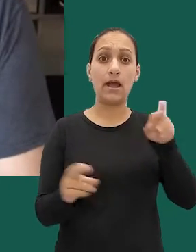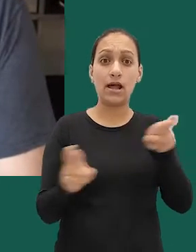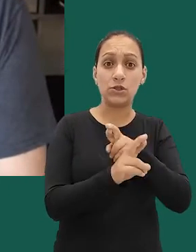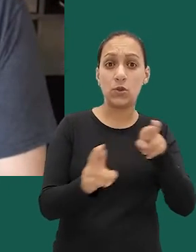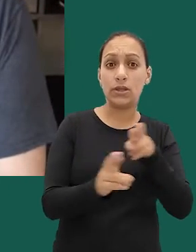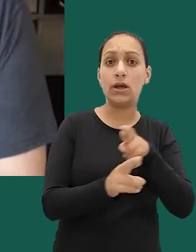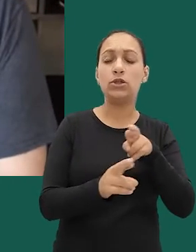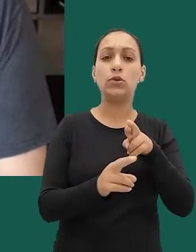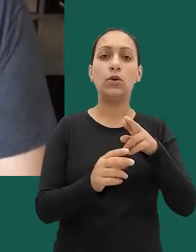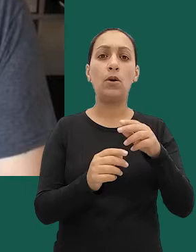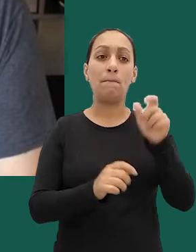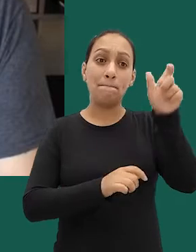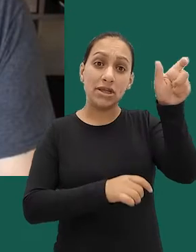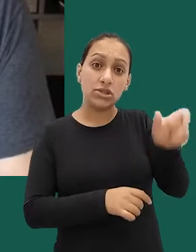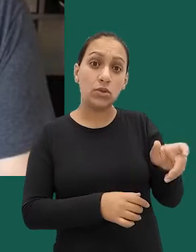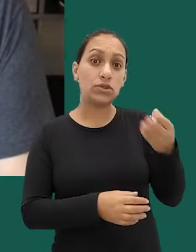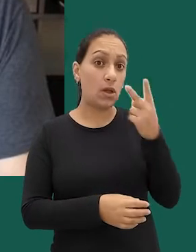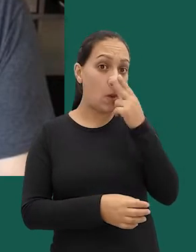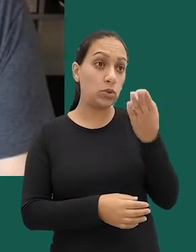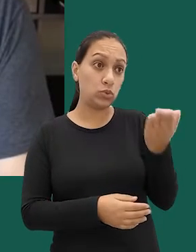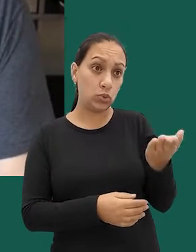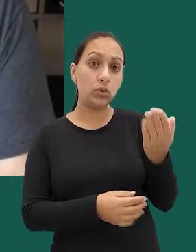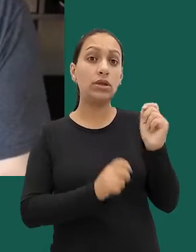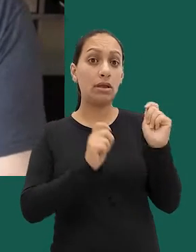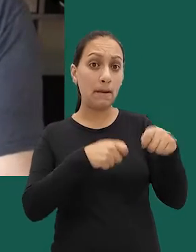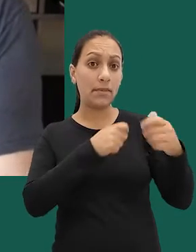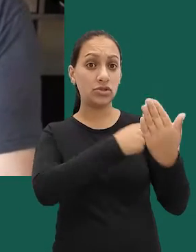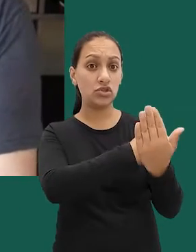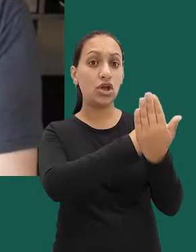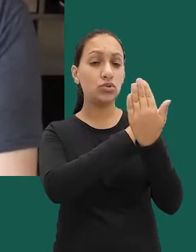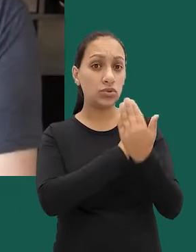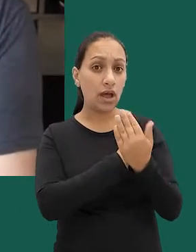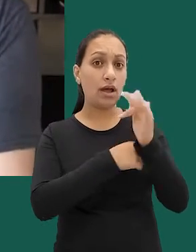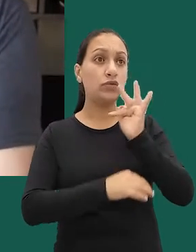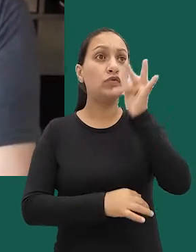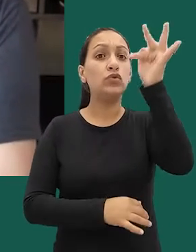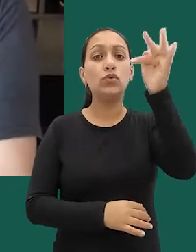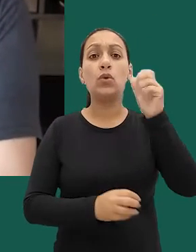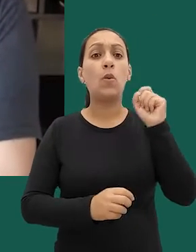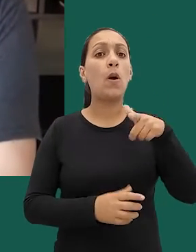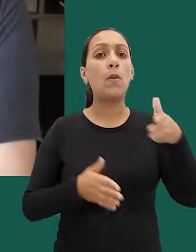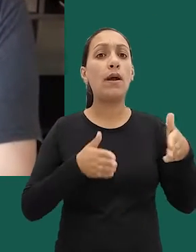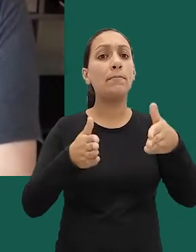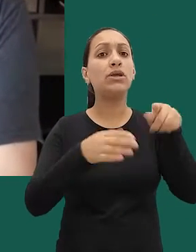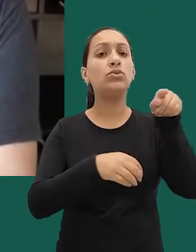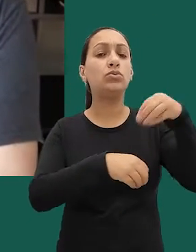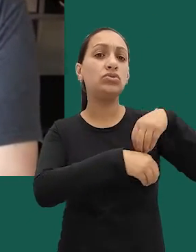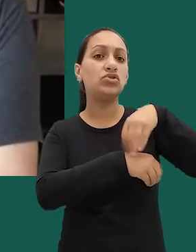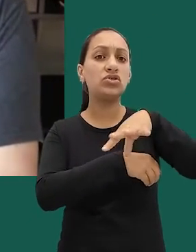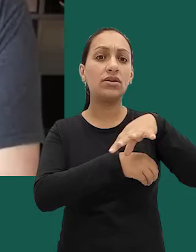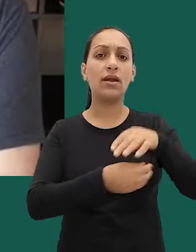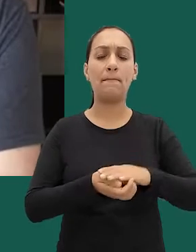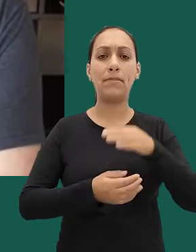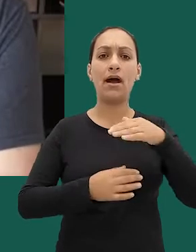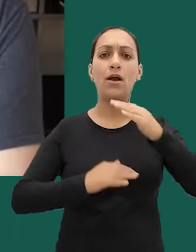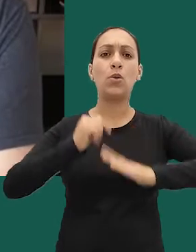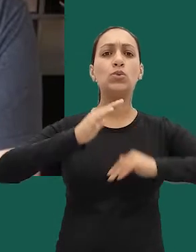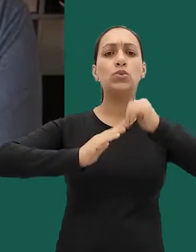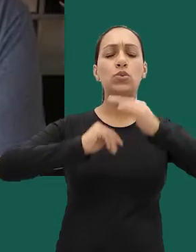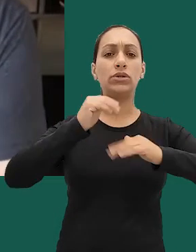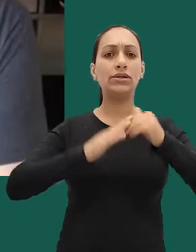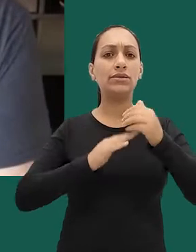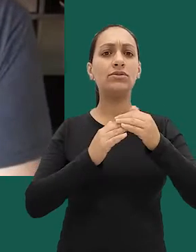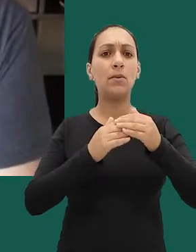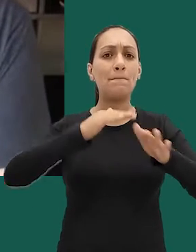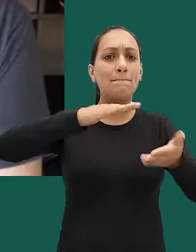relacionando com pessoas como tu, por exemplo, que podem ajudar no futuro? Que caminhos tu indica assim, para ir construindo uma